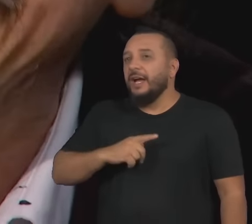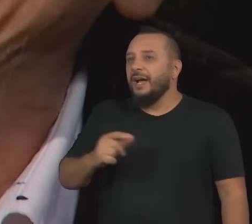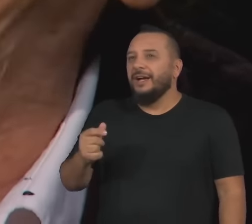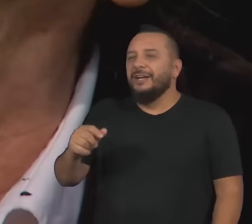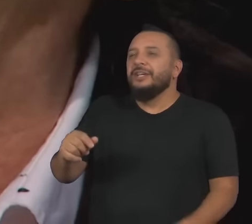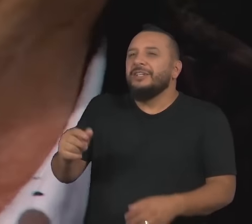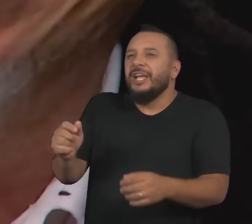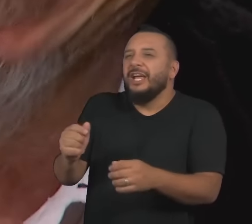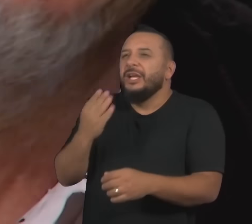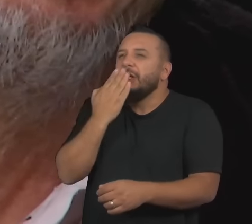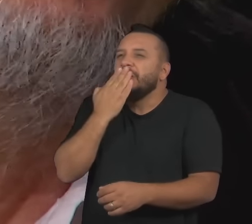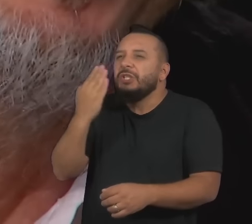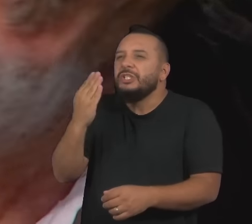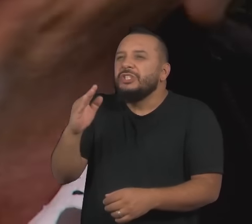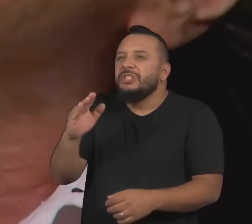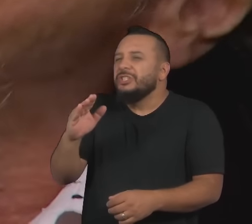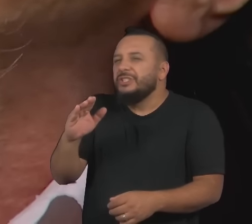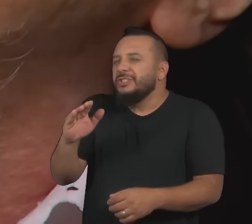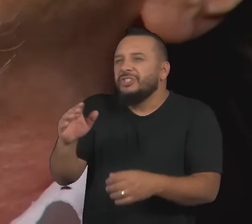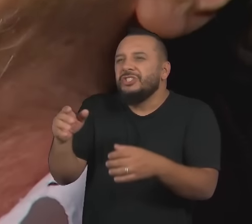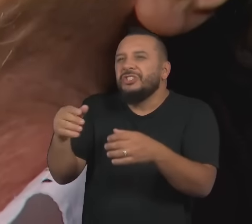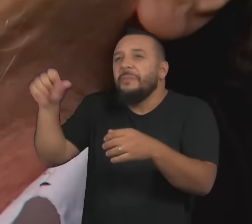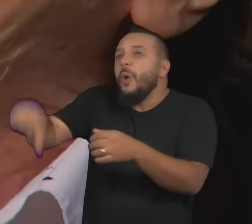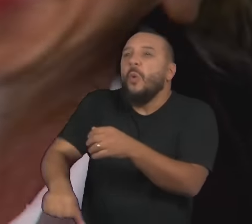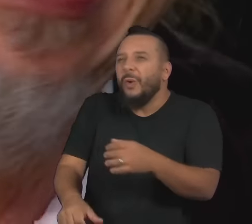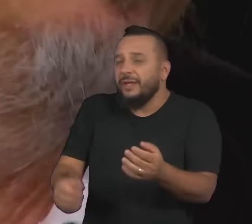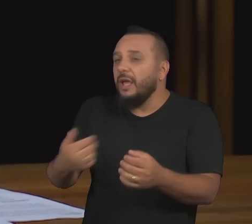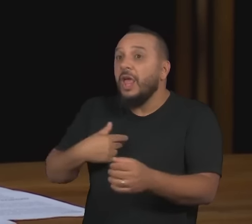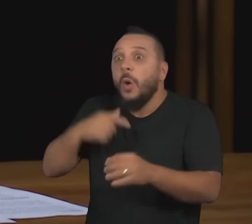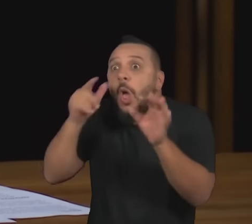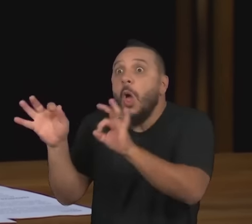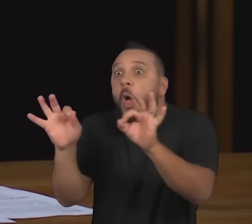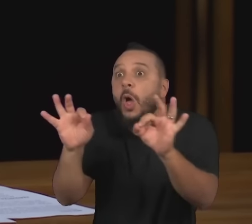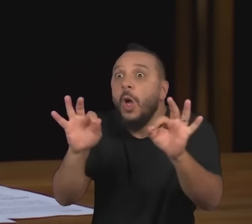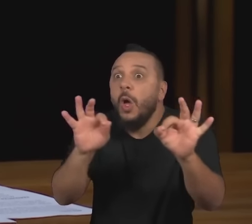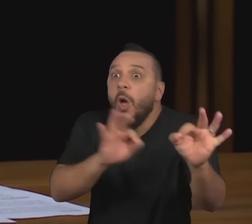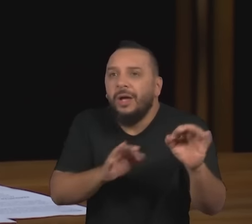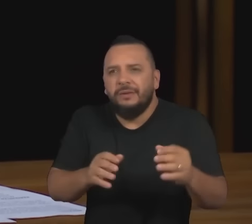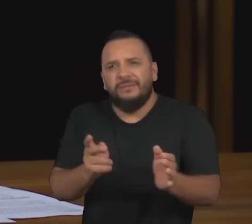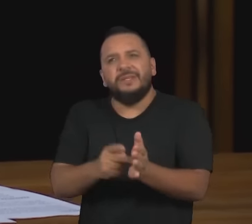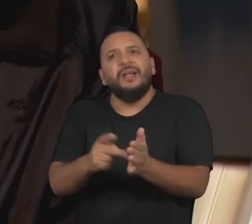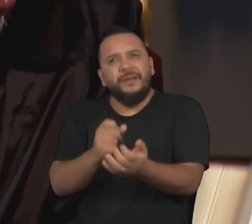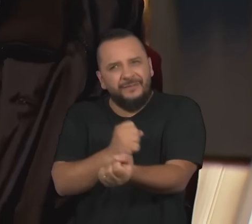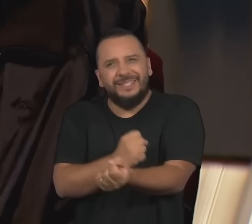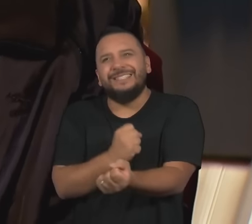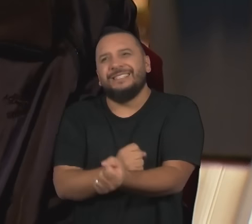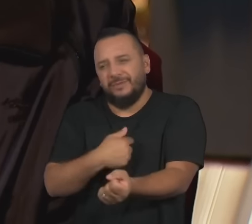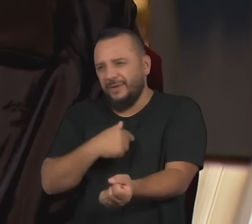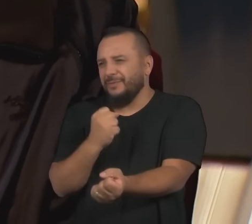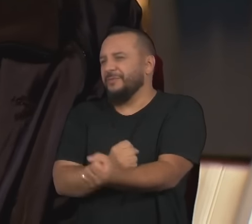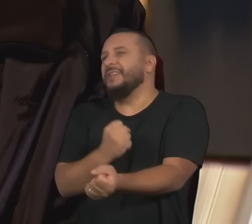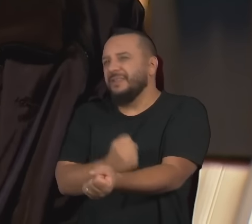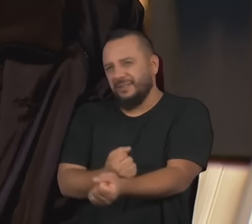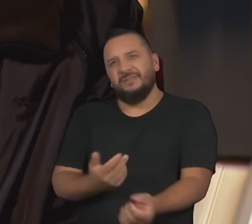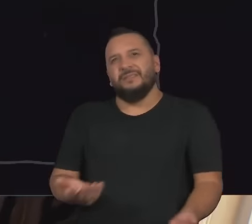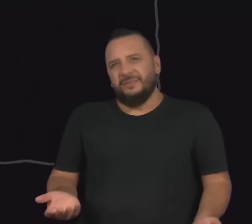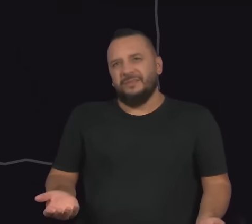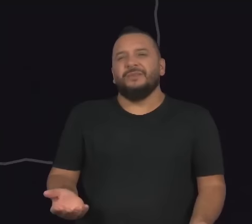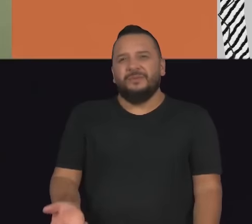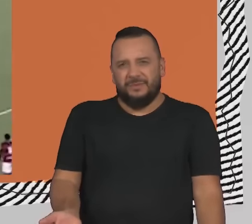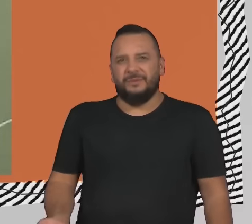Horizontino na televisão. Eu tô vendo, cara. Esse é um vício terrível. Isso é uma doença,